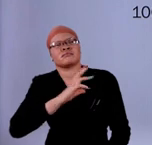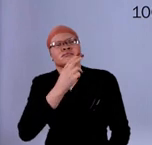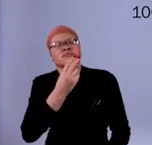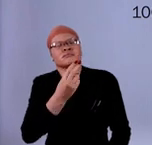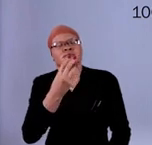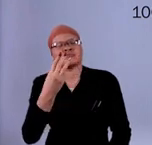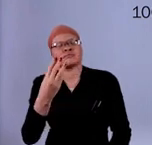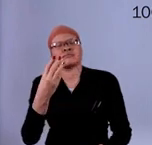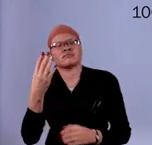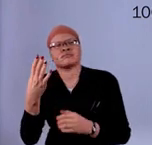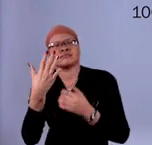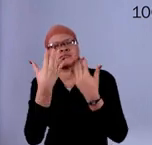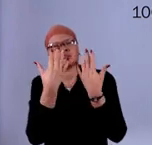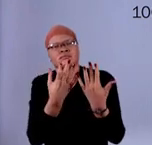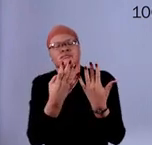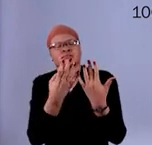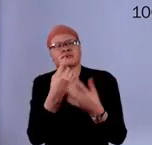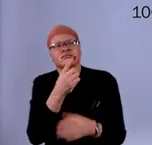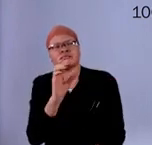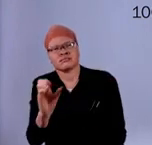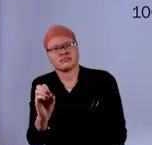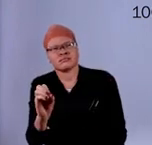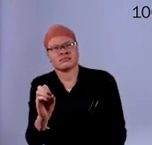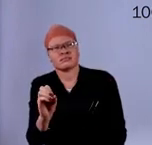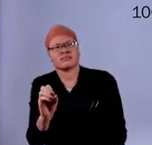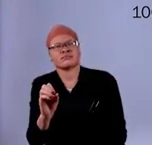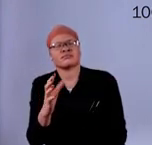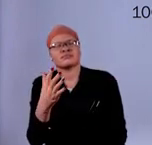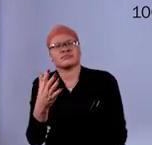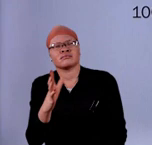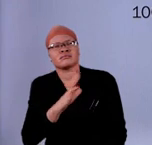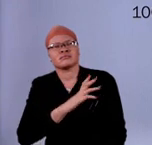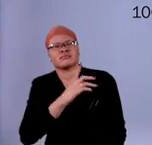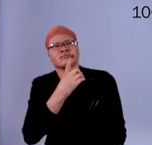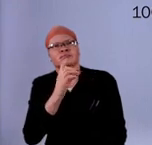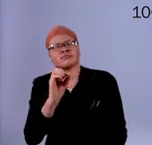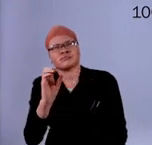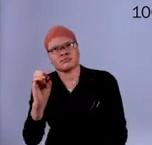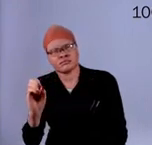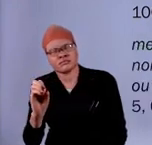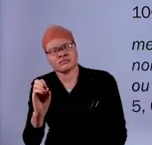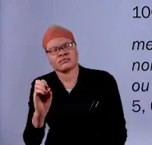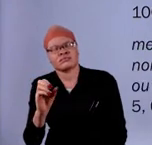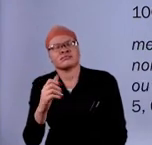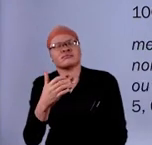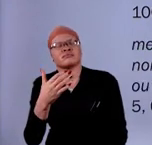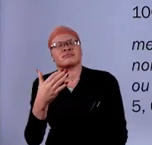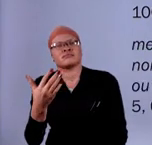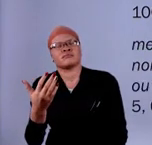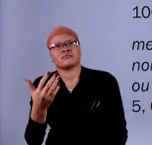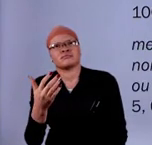2 3 4 5 6 7 8 9 10 100 ou 1000 podem ser lidas